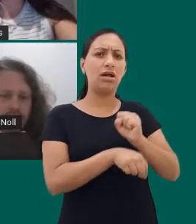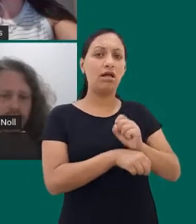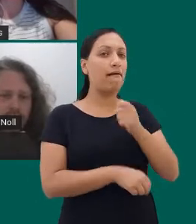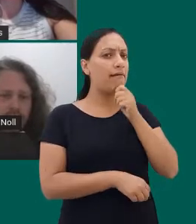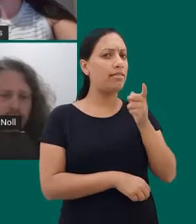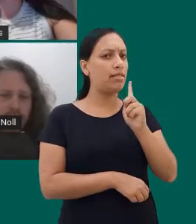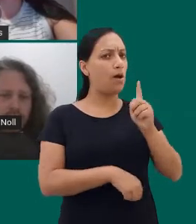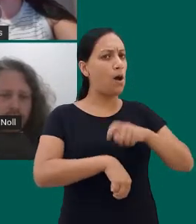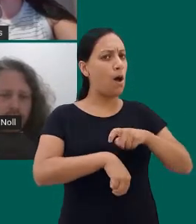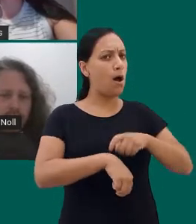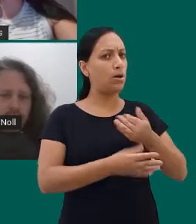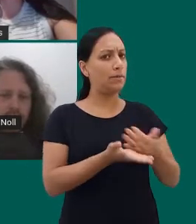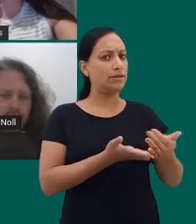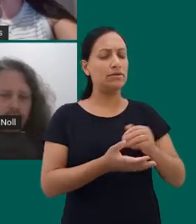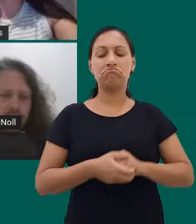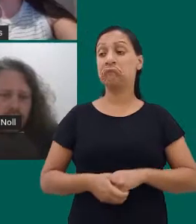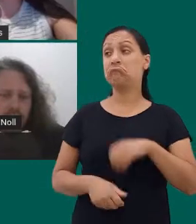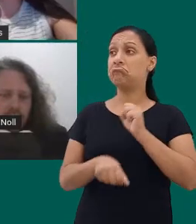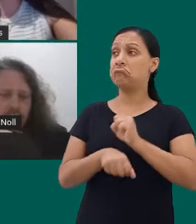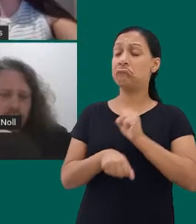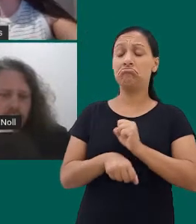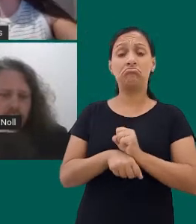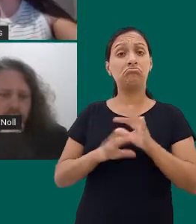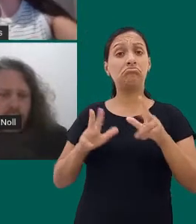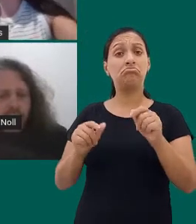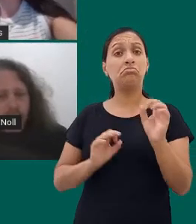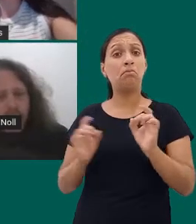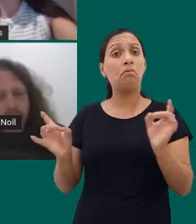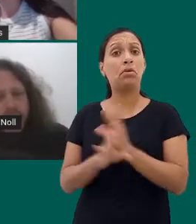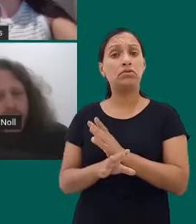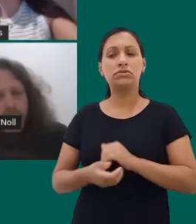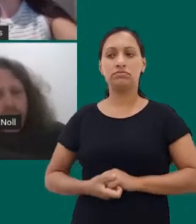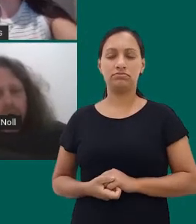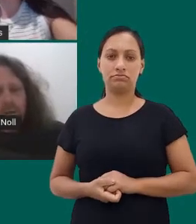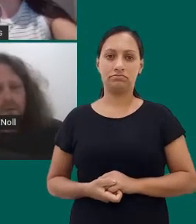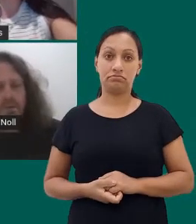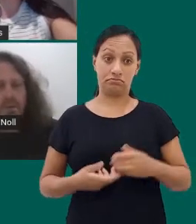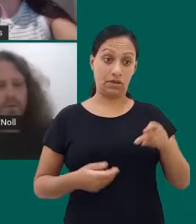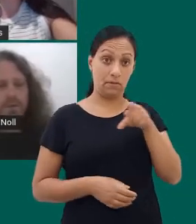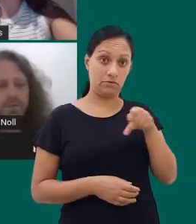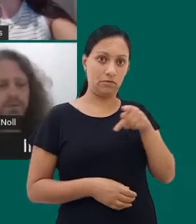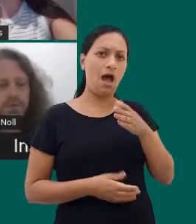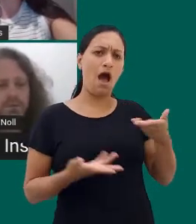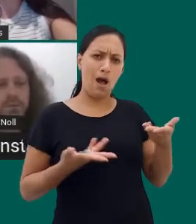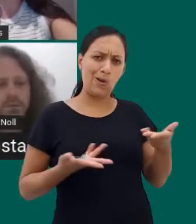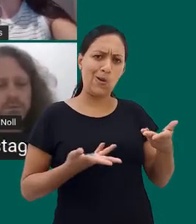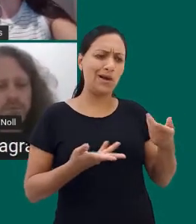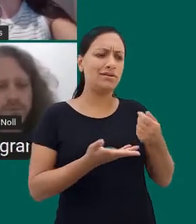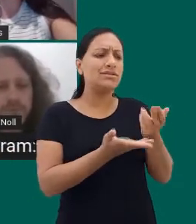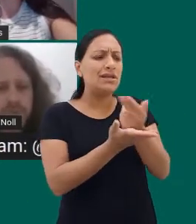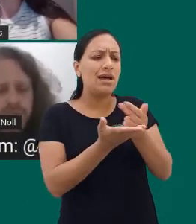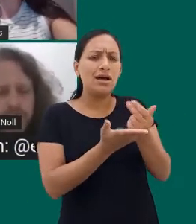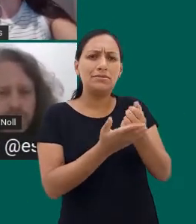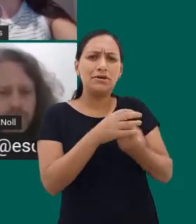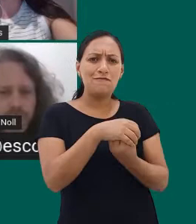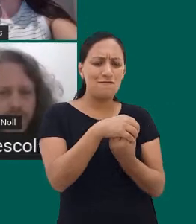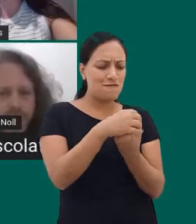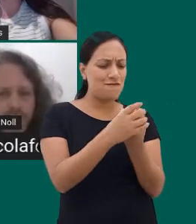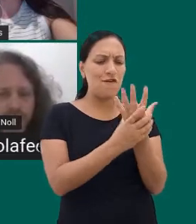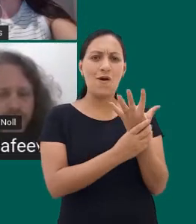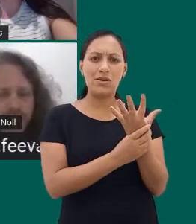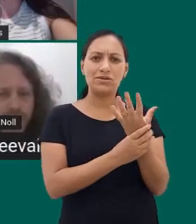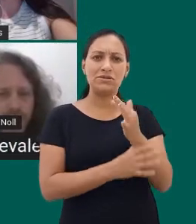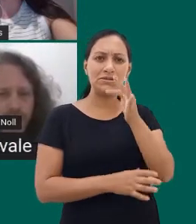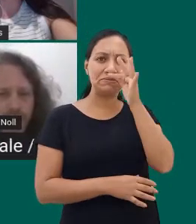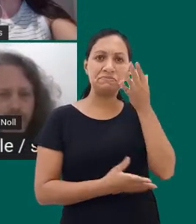ele esperou até que todos estivessem prontos. "Agora," disse a professora, "desenharemos flores." Que bom, pensou